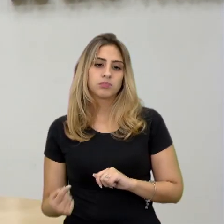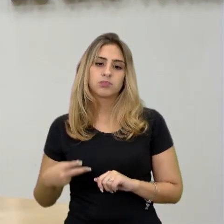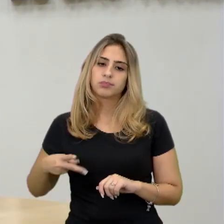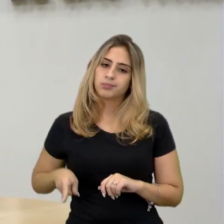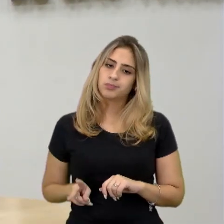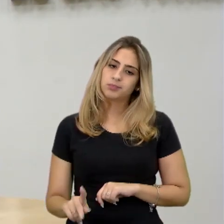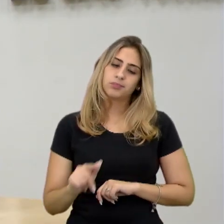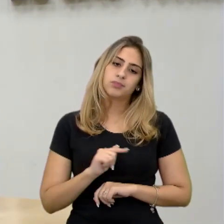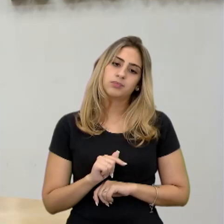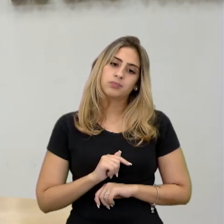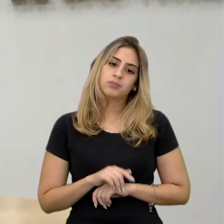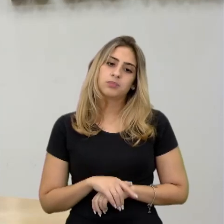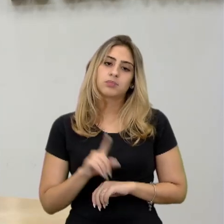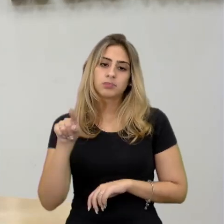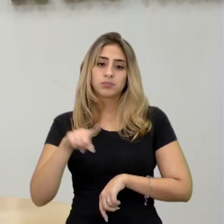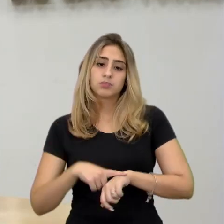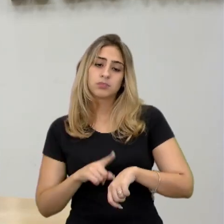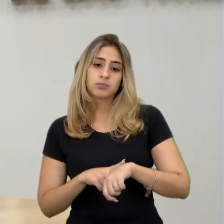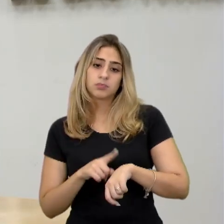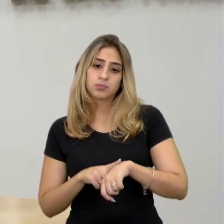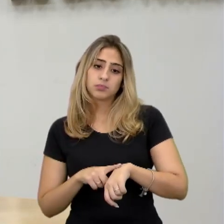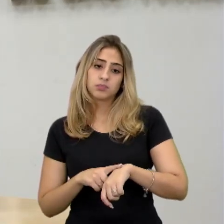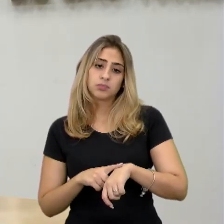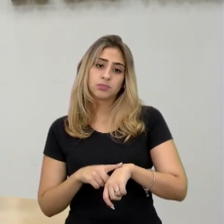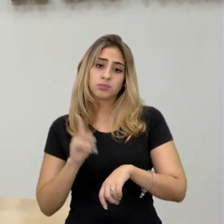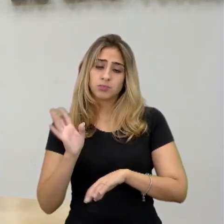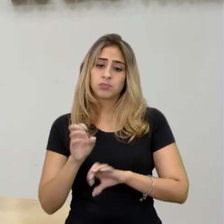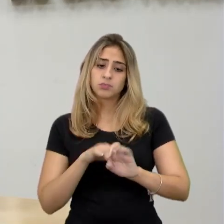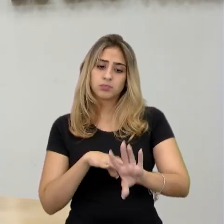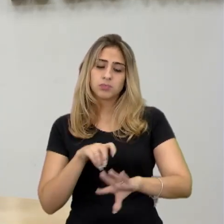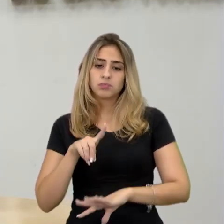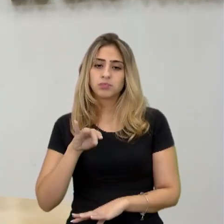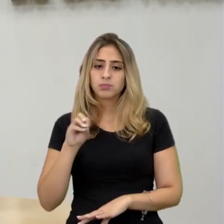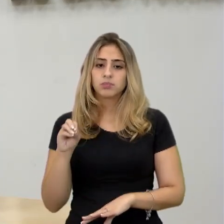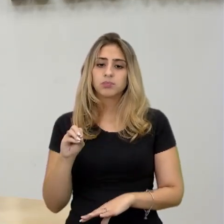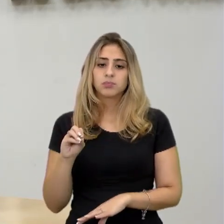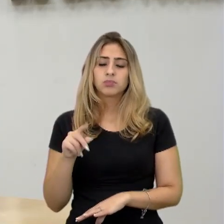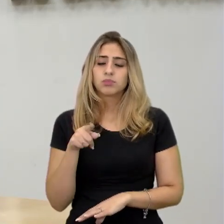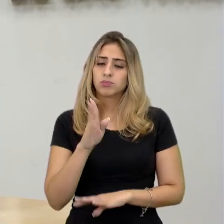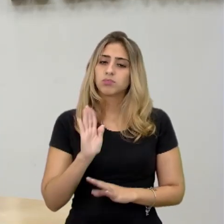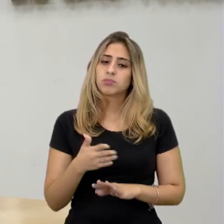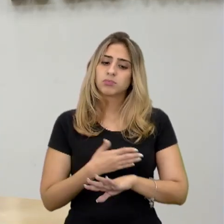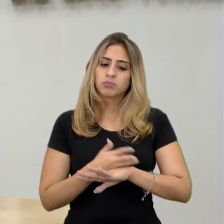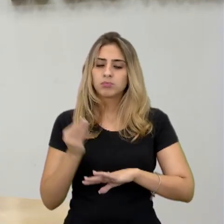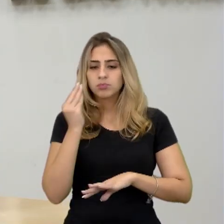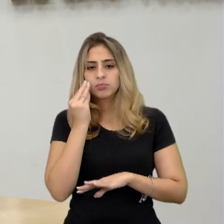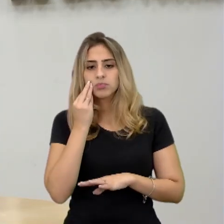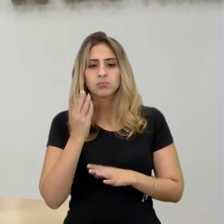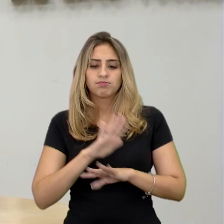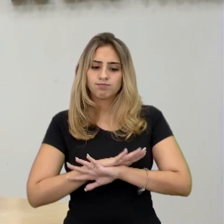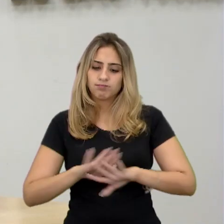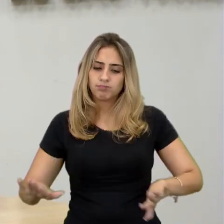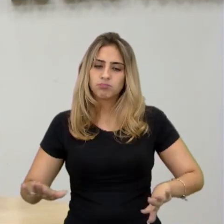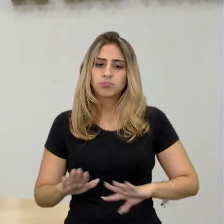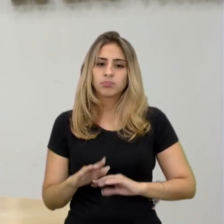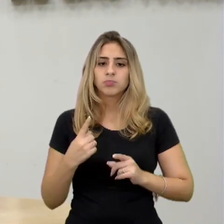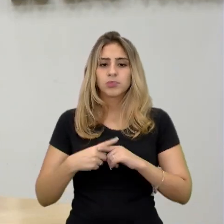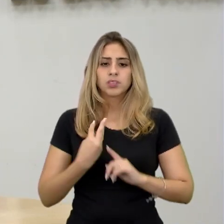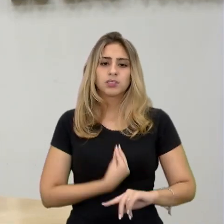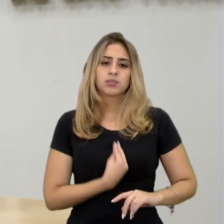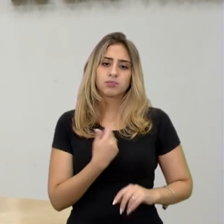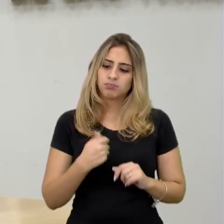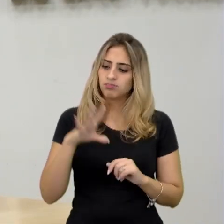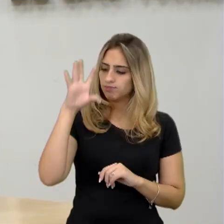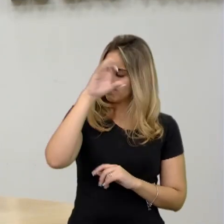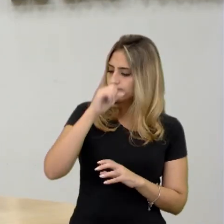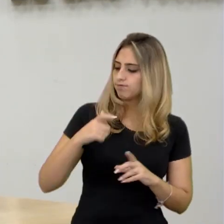Sempre. Mas aí é o momento, vocês já estão no ensino médio, segundo ano, é o momento de tentar quebrar isso. Porque na vida a gente tem que